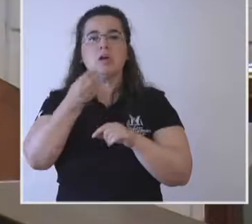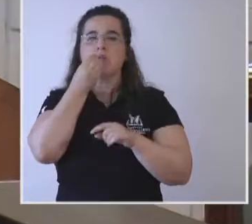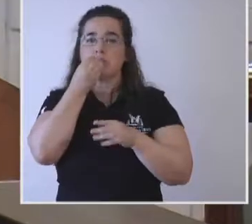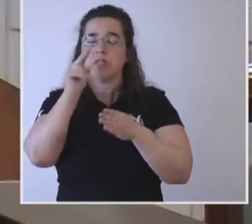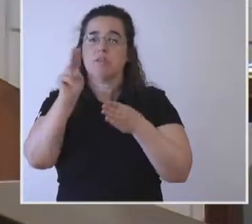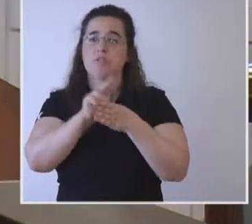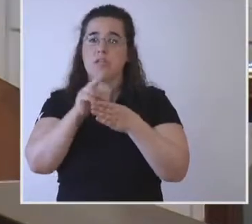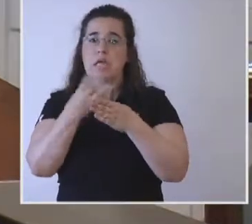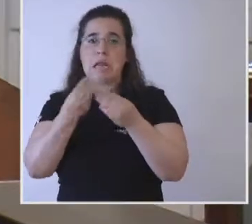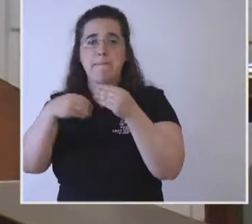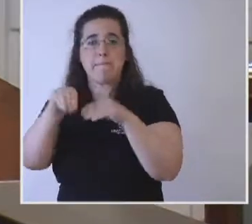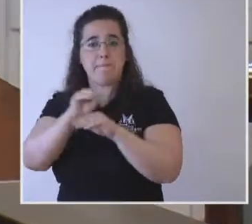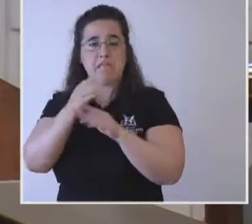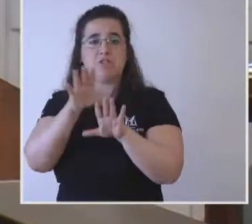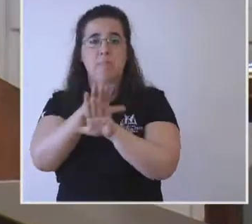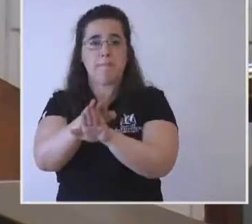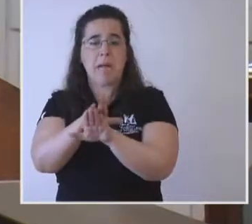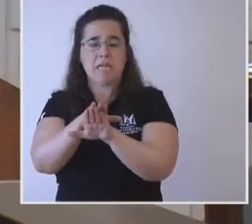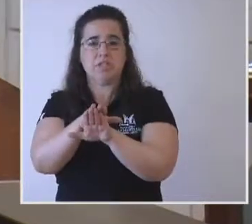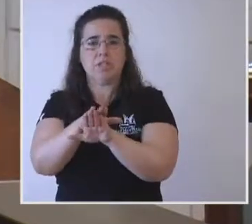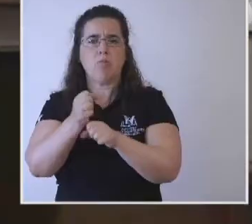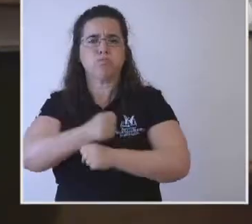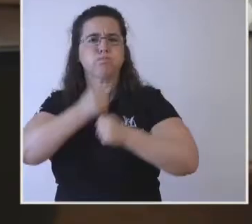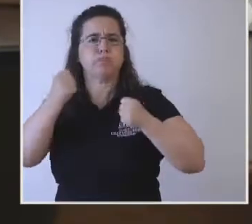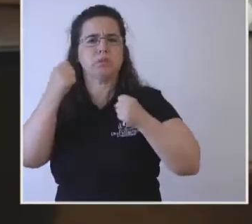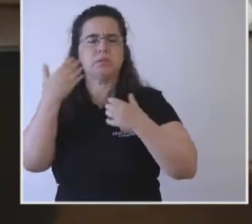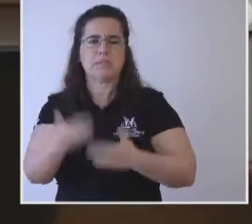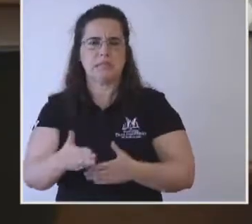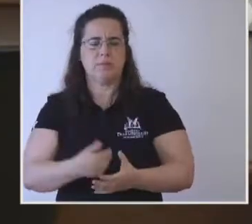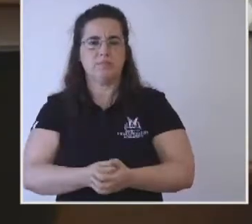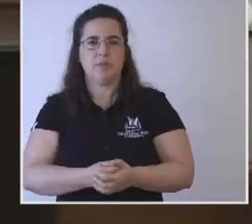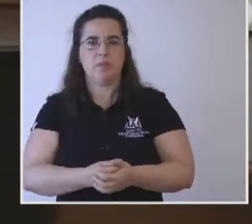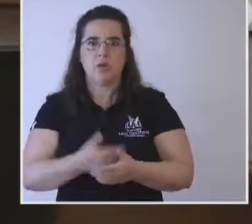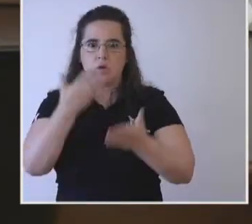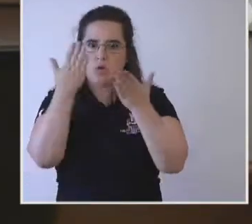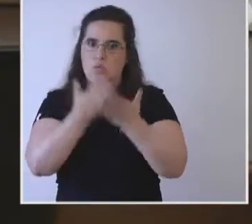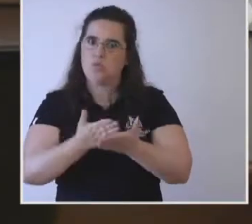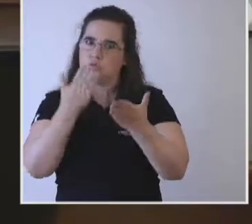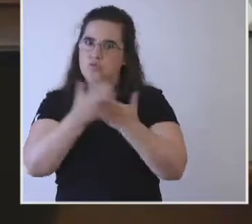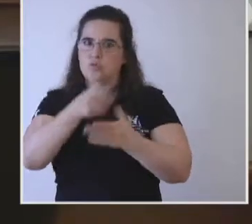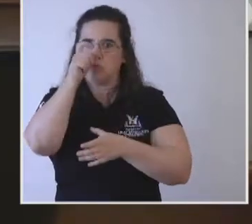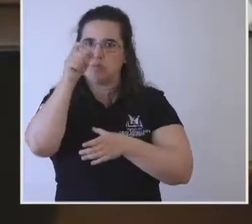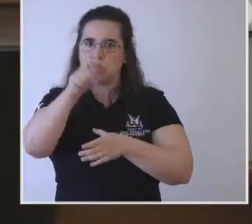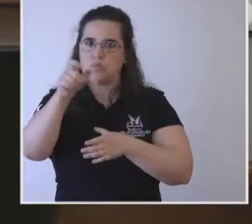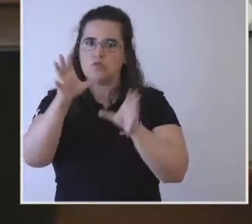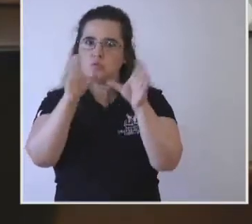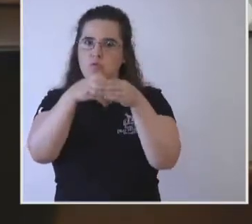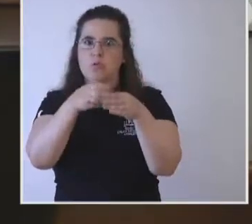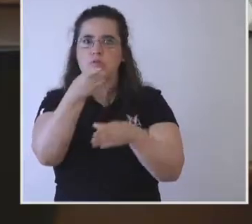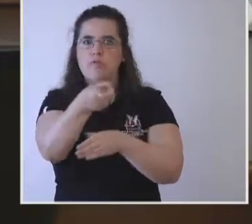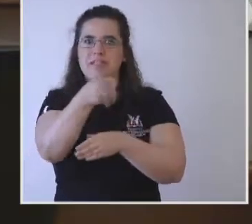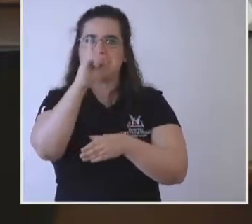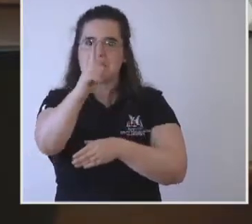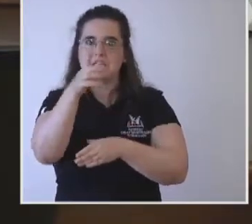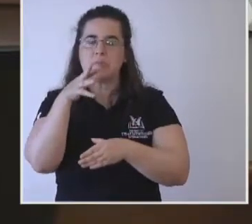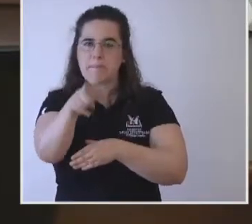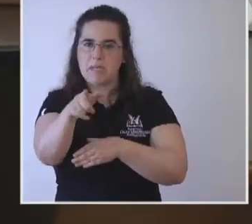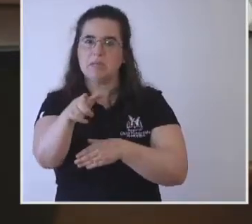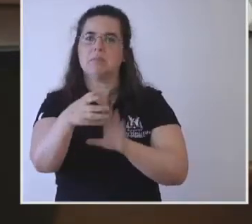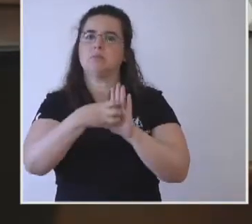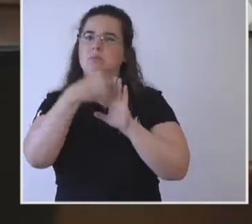fazer um estudo deste, que envolve 96 mil pessoas, dá muito trabalho. Não se esqueçam que uma das fórmulas que